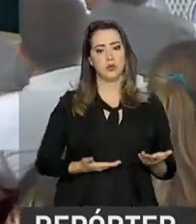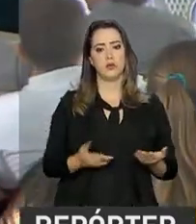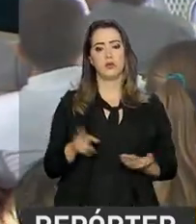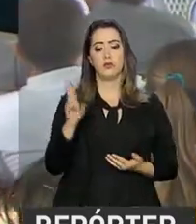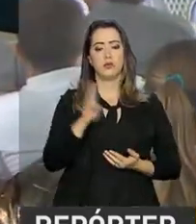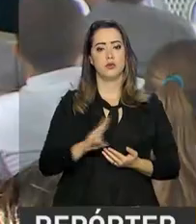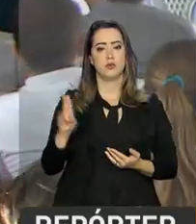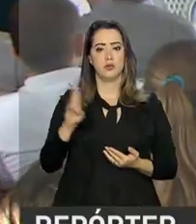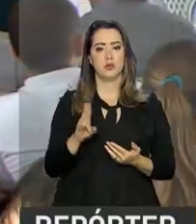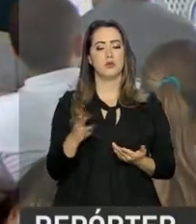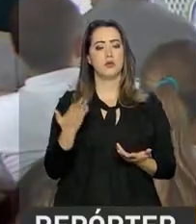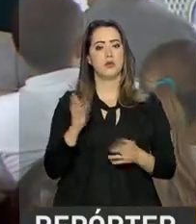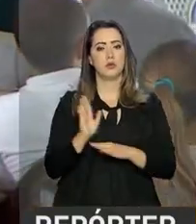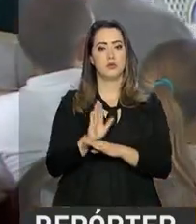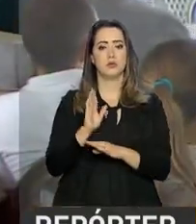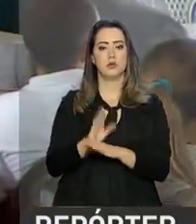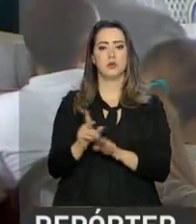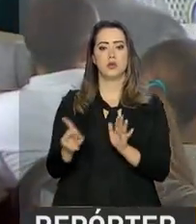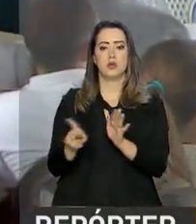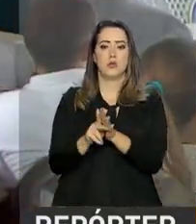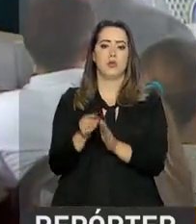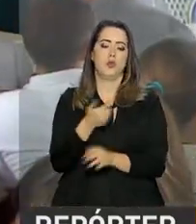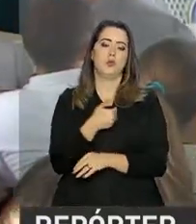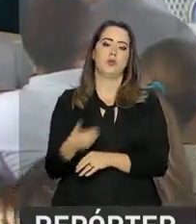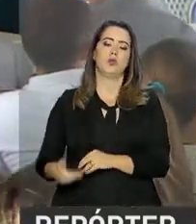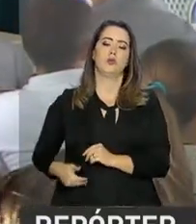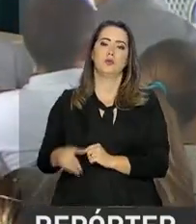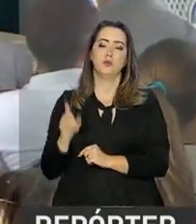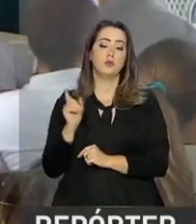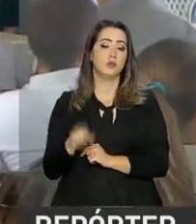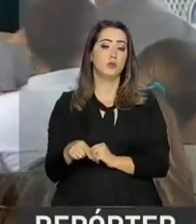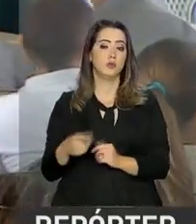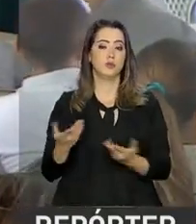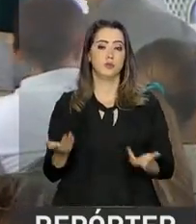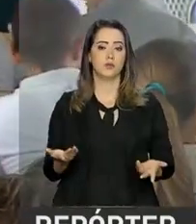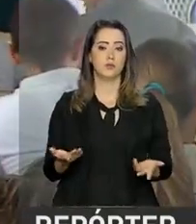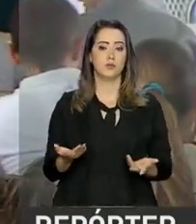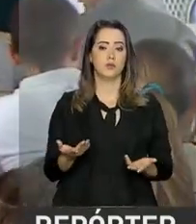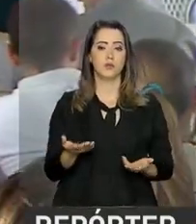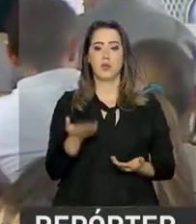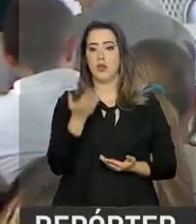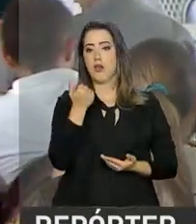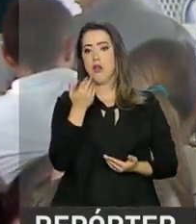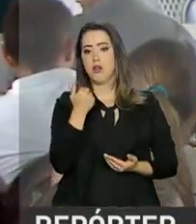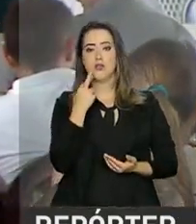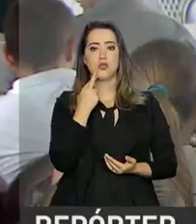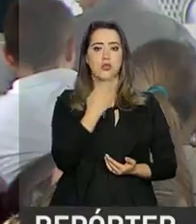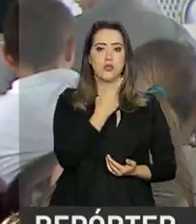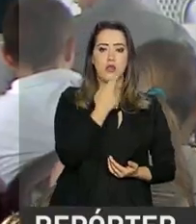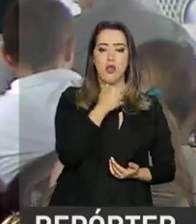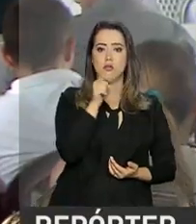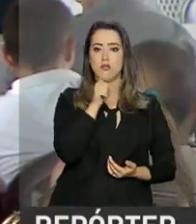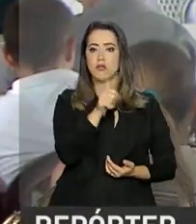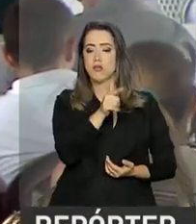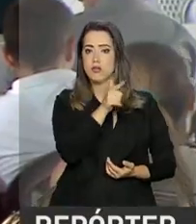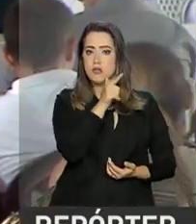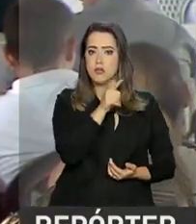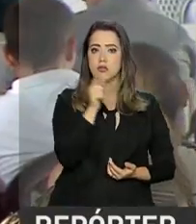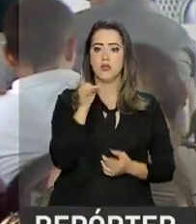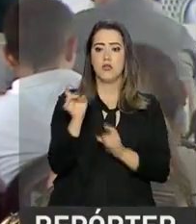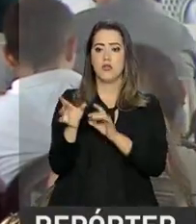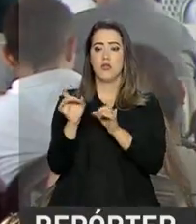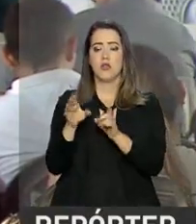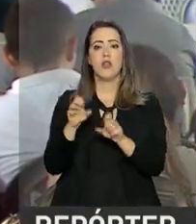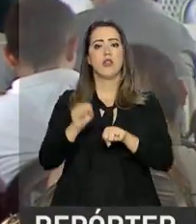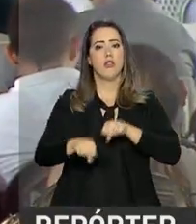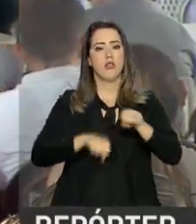público, um serviço de apoio que não é típico do governo, da atividade pública, como lanchonete, venda de ingresso, aluguel de bicicleta. Então, é